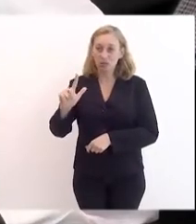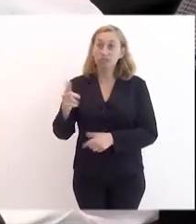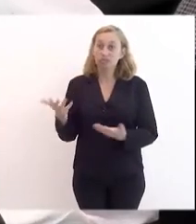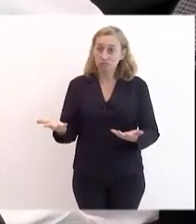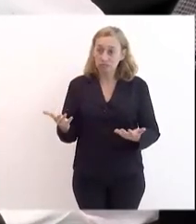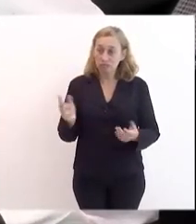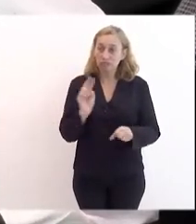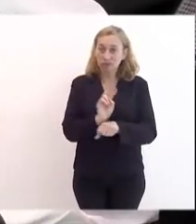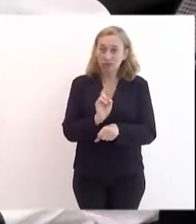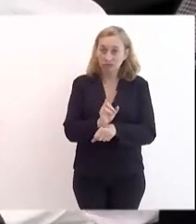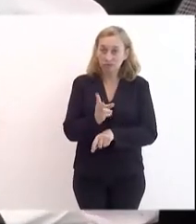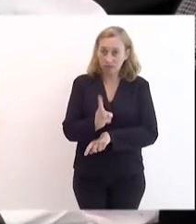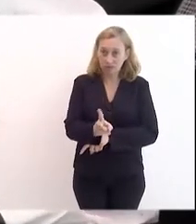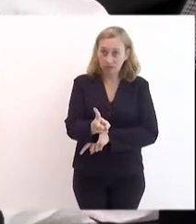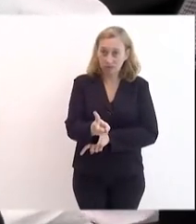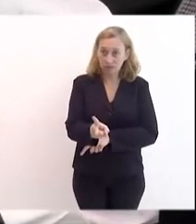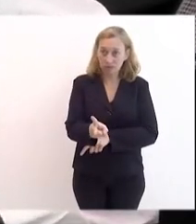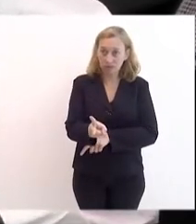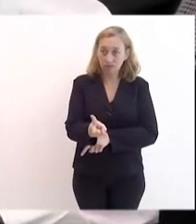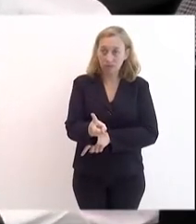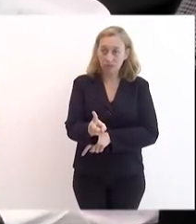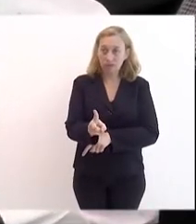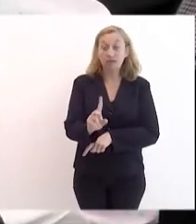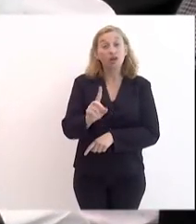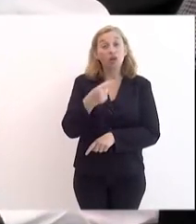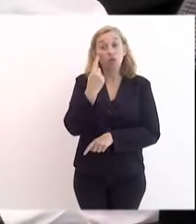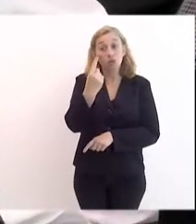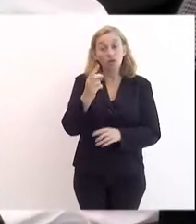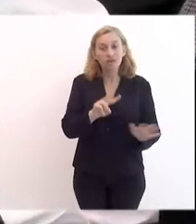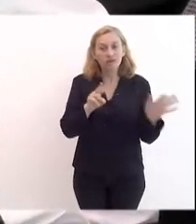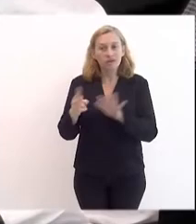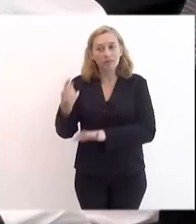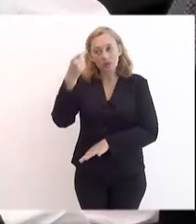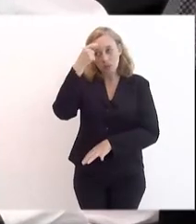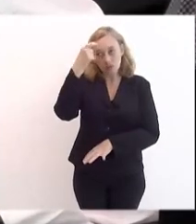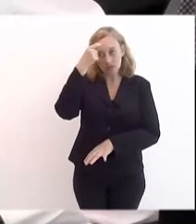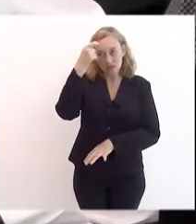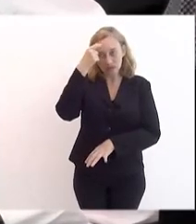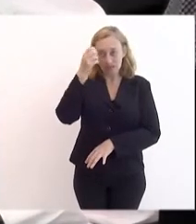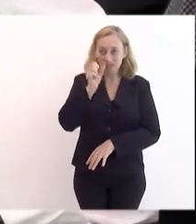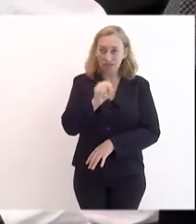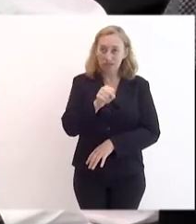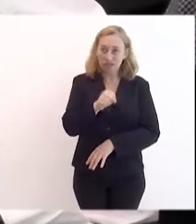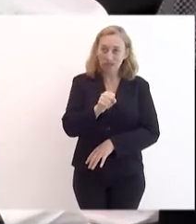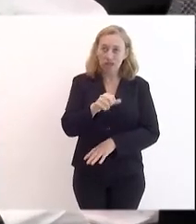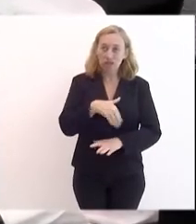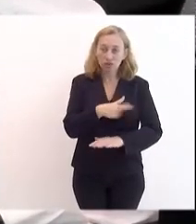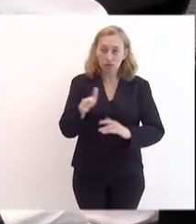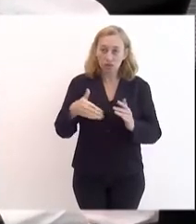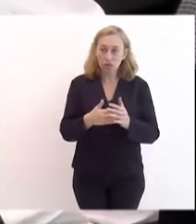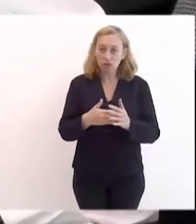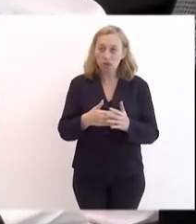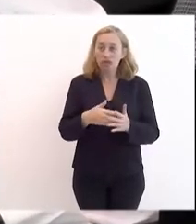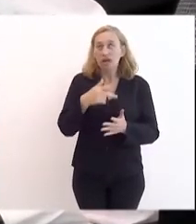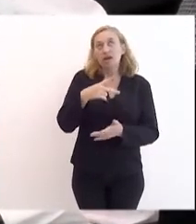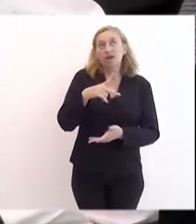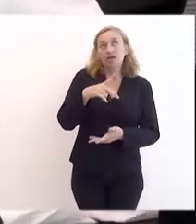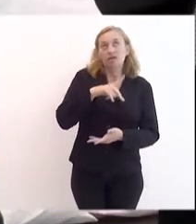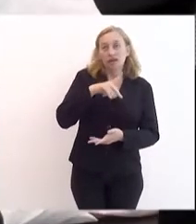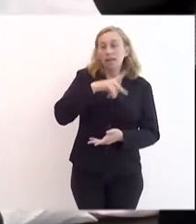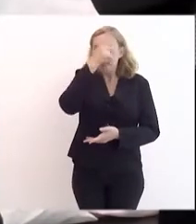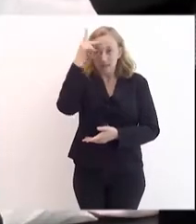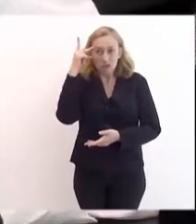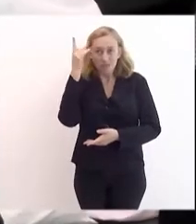proteção permanente. Então, estão protegidos. Agora tem uma semana para conscientizar a rapaziada disso. Tem gente que não tem ideia que o